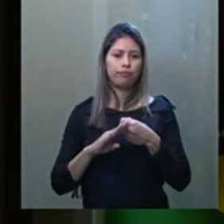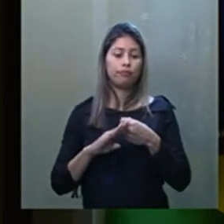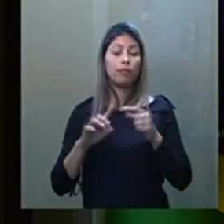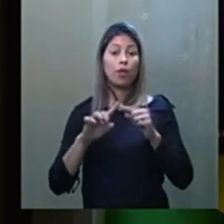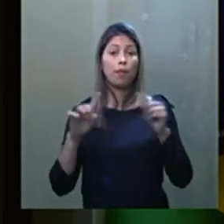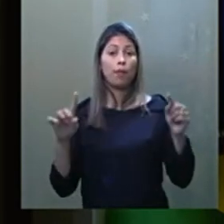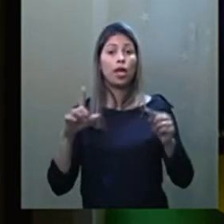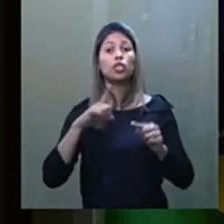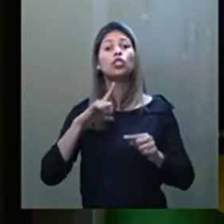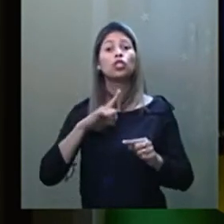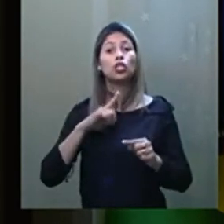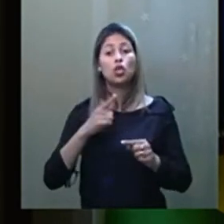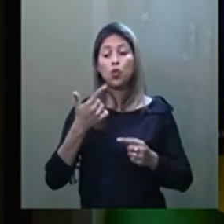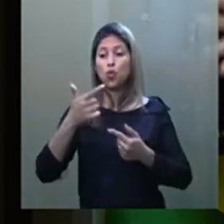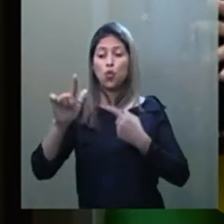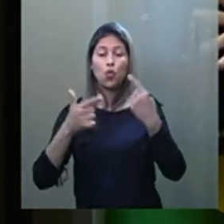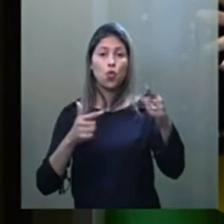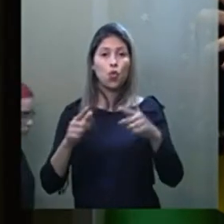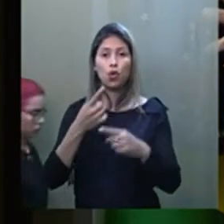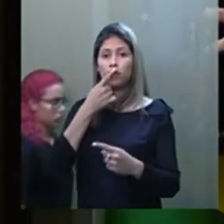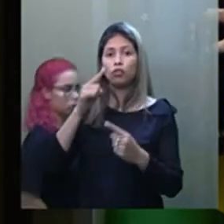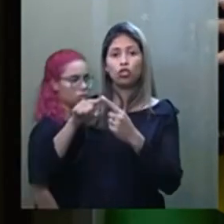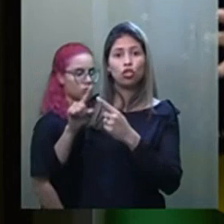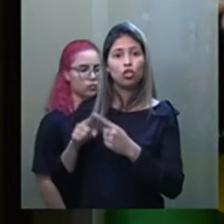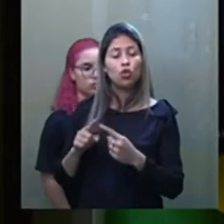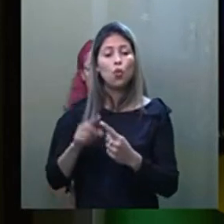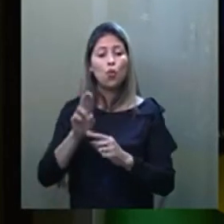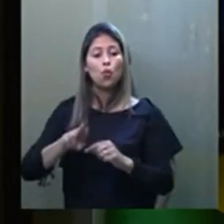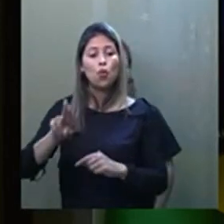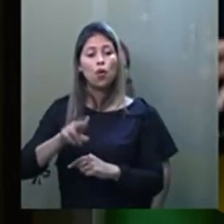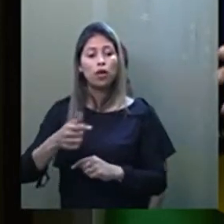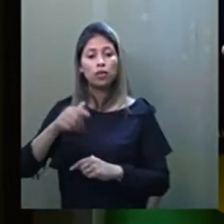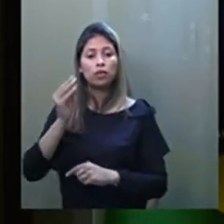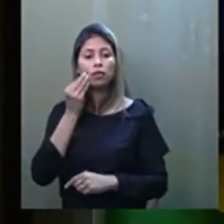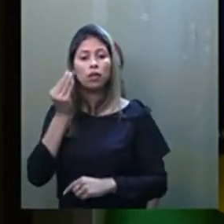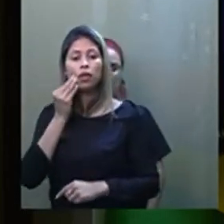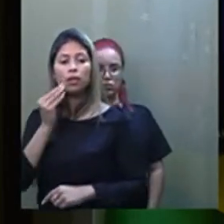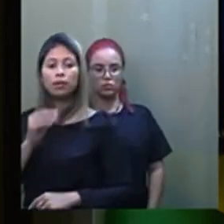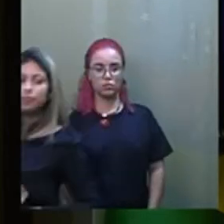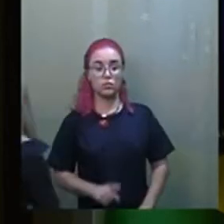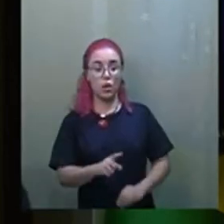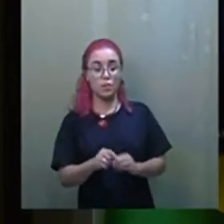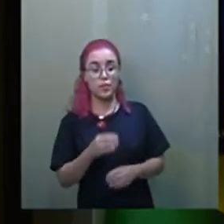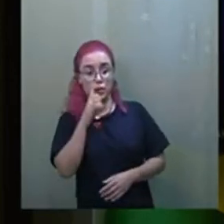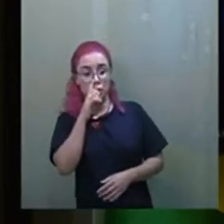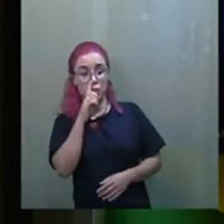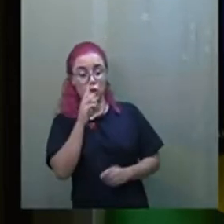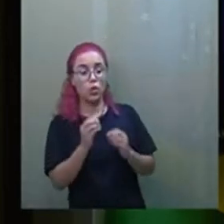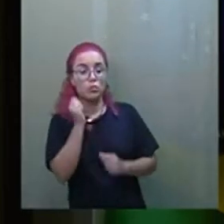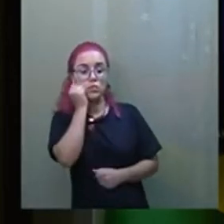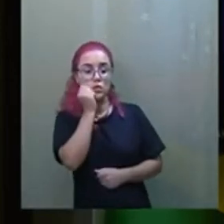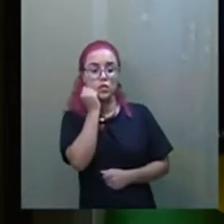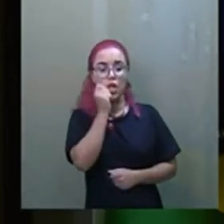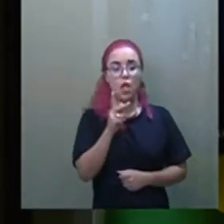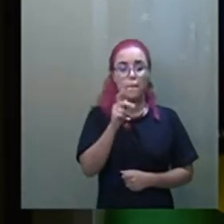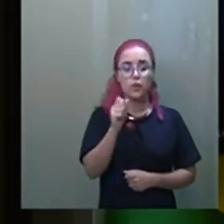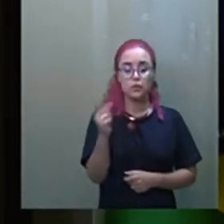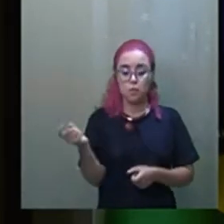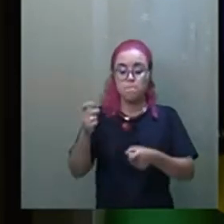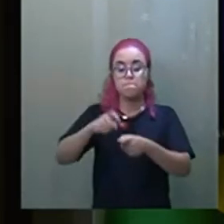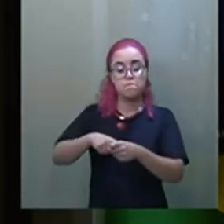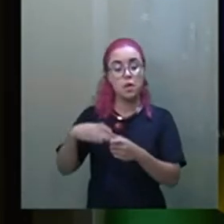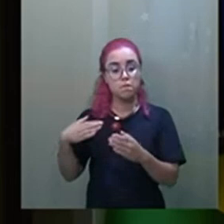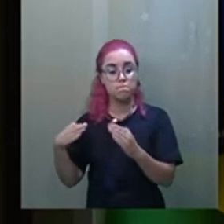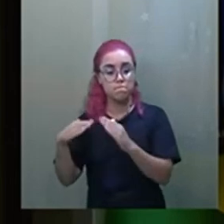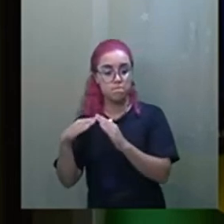mas que dê alternativa para o antígeno, para o teste de PCR, como o senador Portinho, que ontem veio aqui a